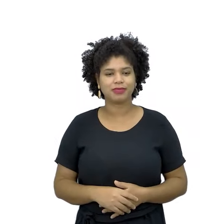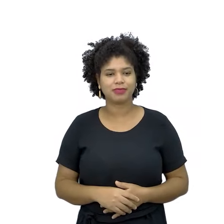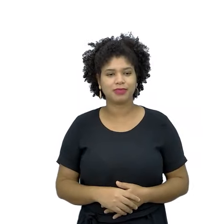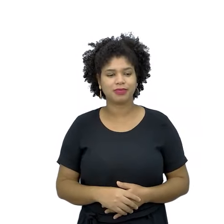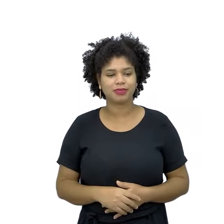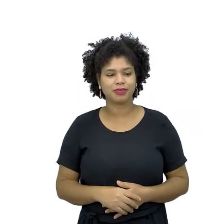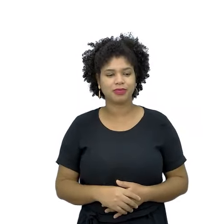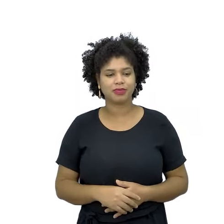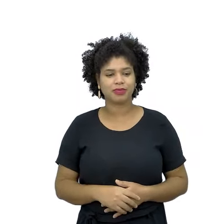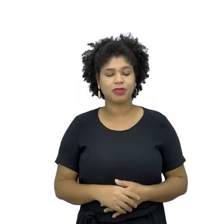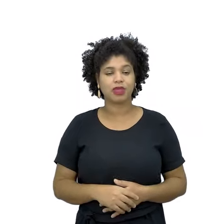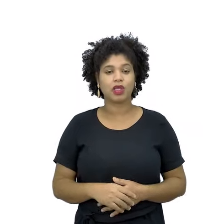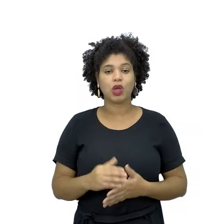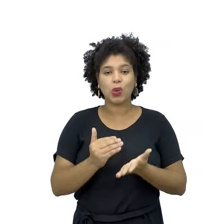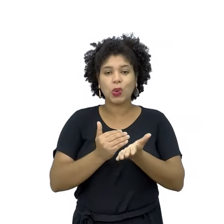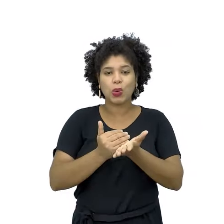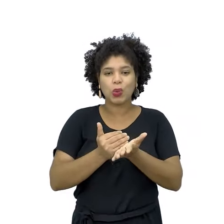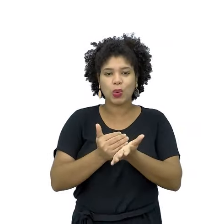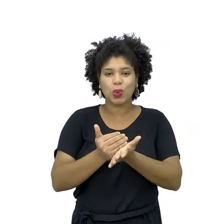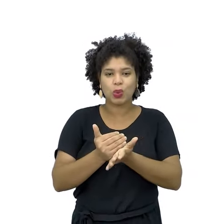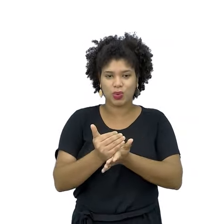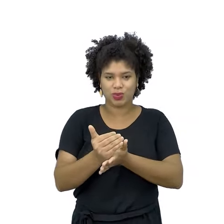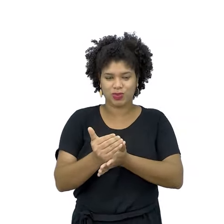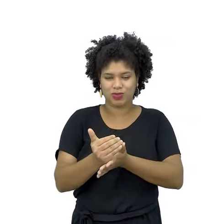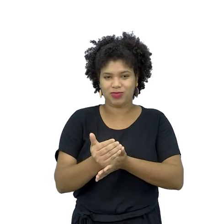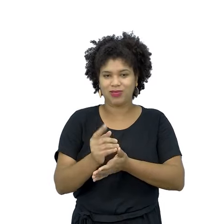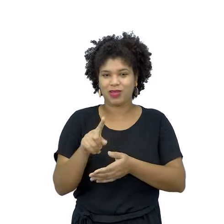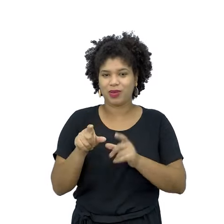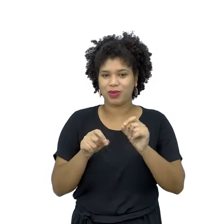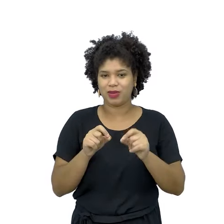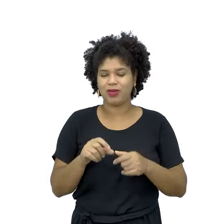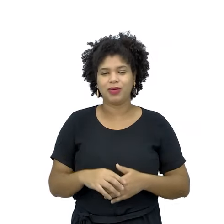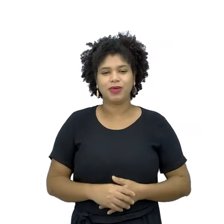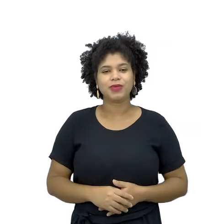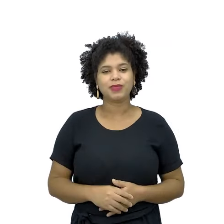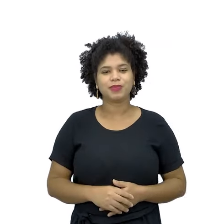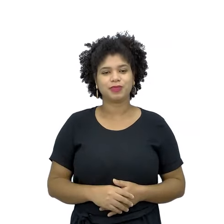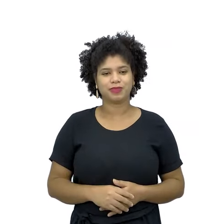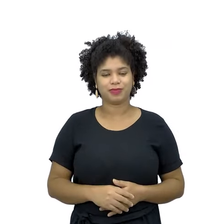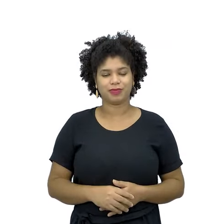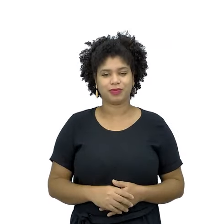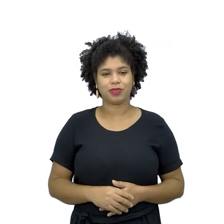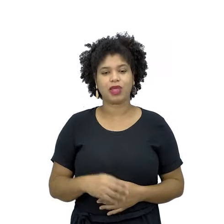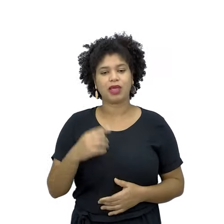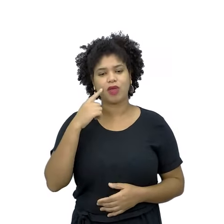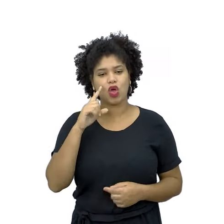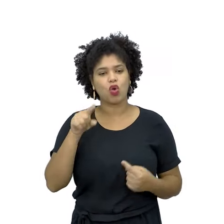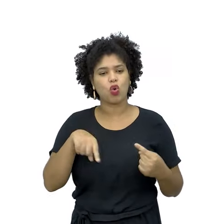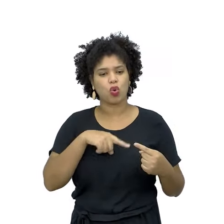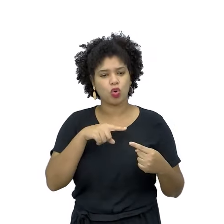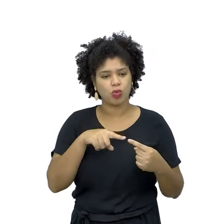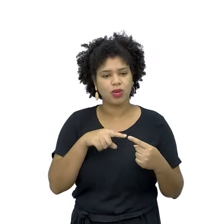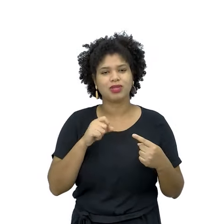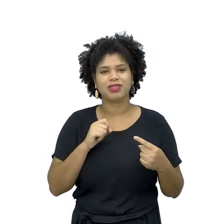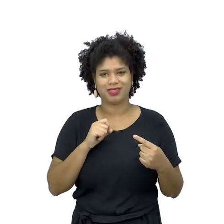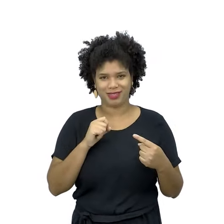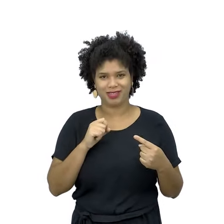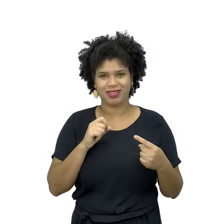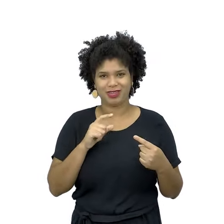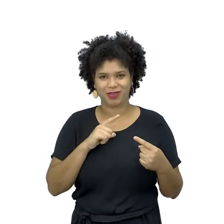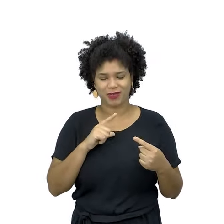antes, o iniciando é a parte que traz os objetivos